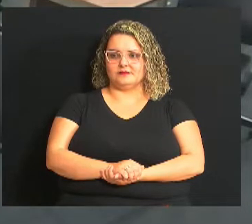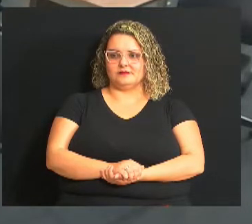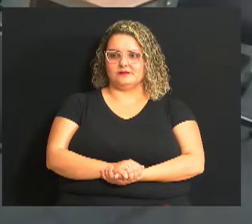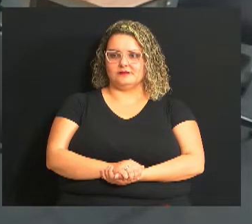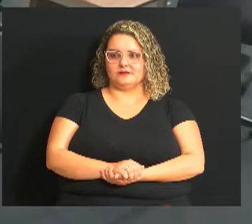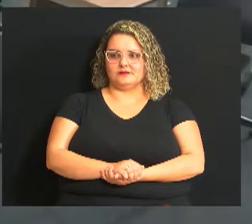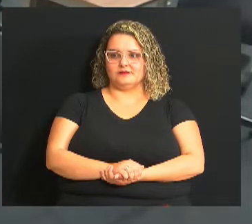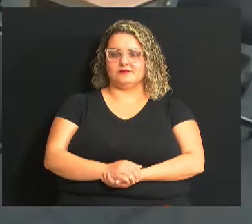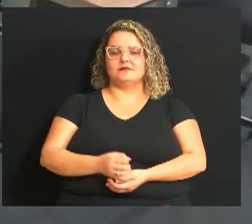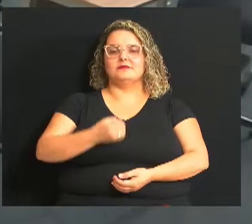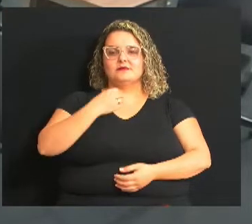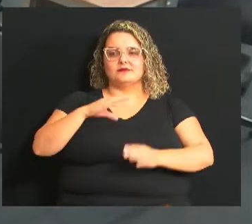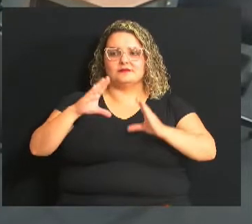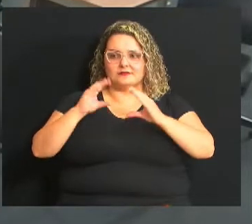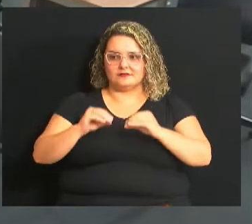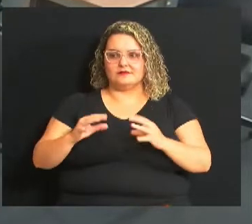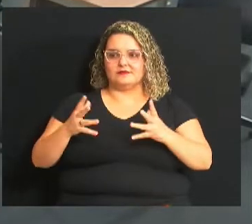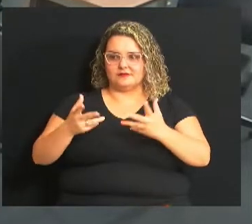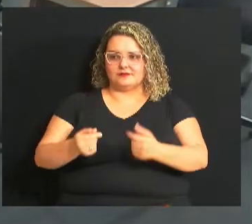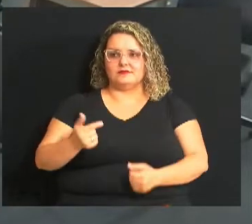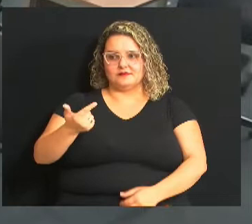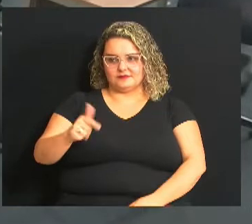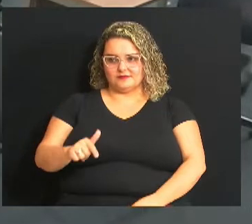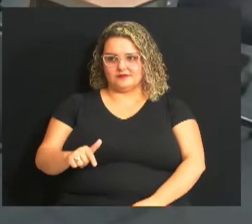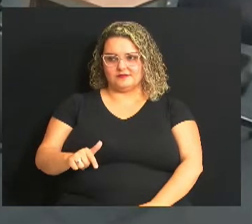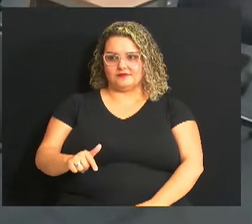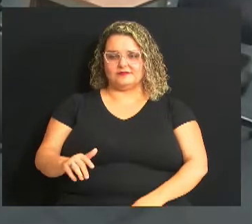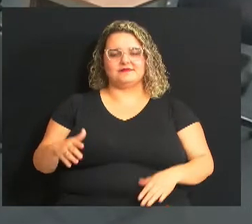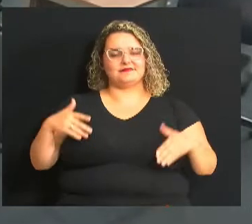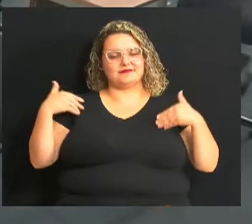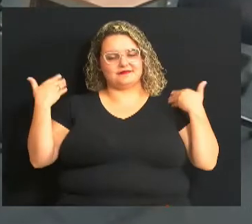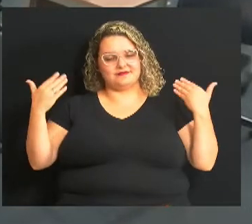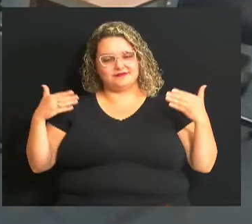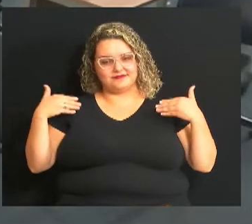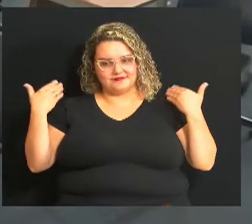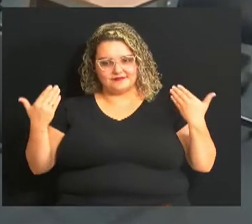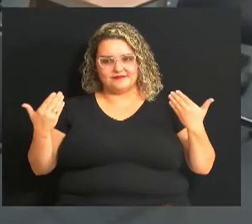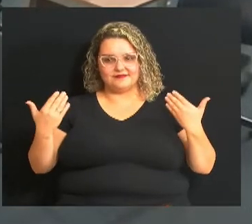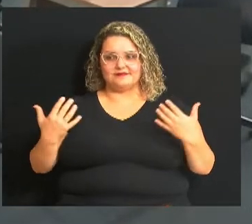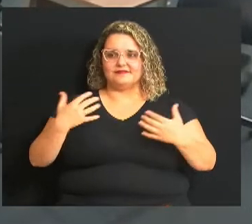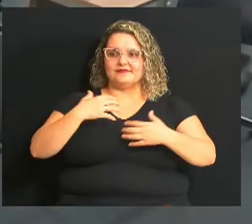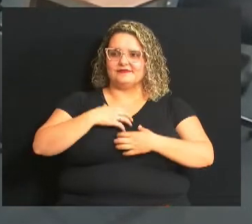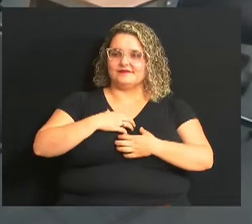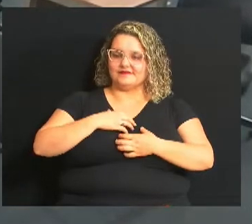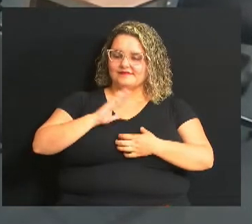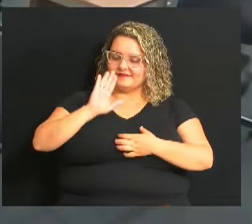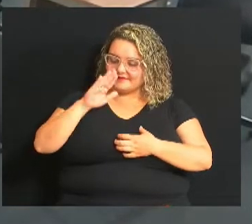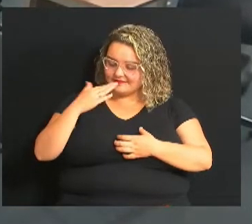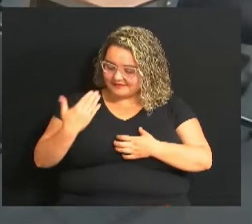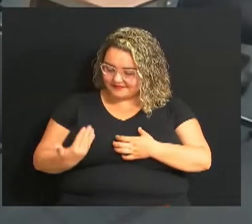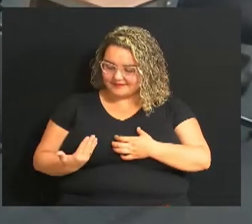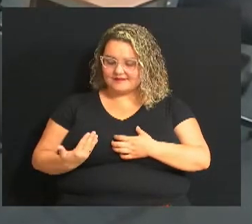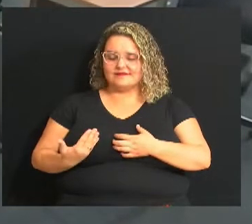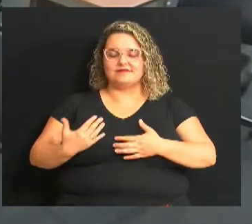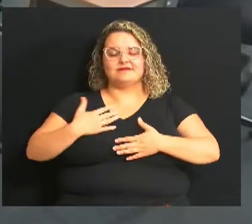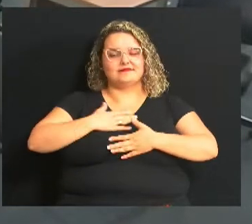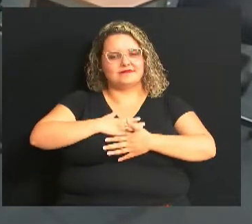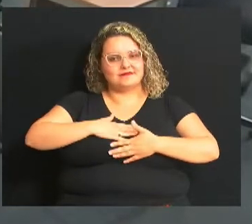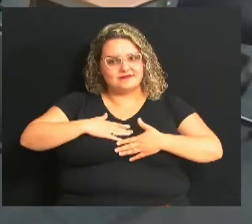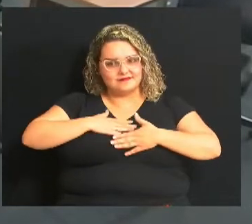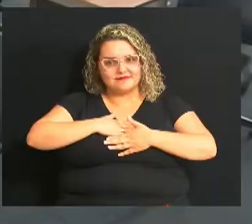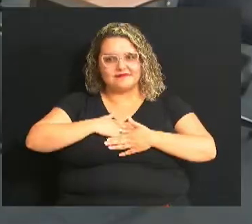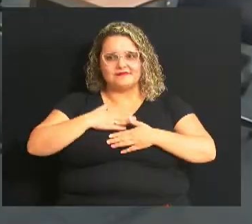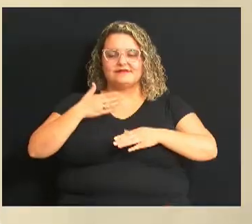Boa noite a todos, mais uma vez. Essa alegria, sinto muito lisonjeada, honrada, fazer